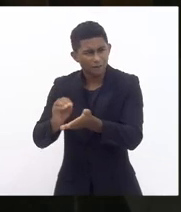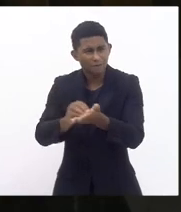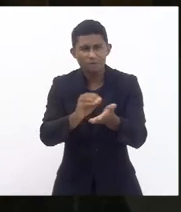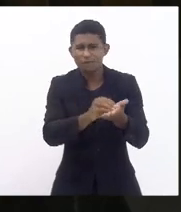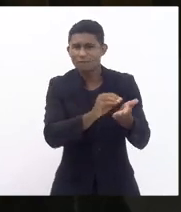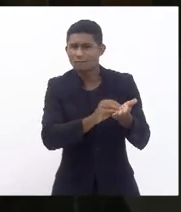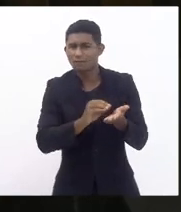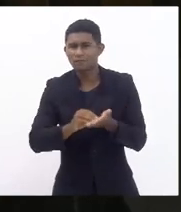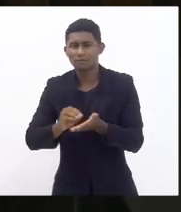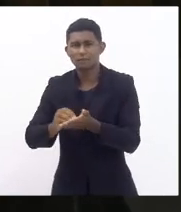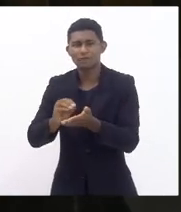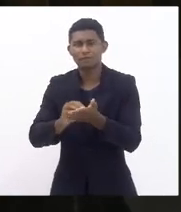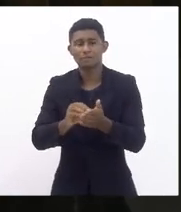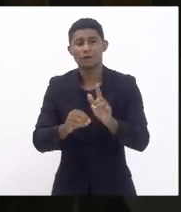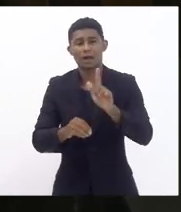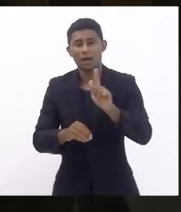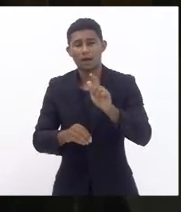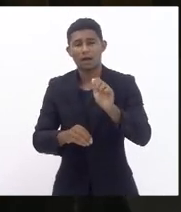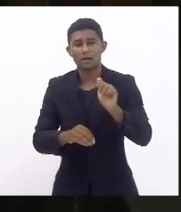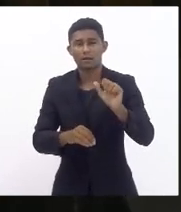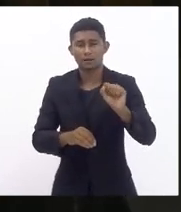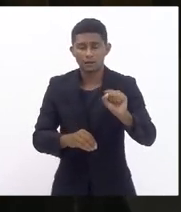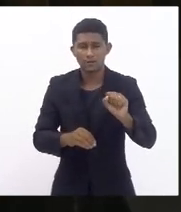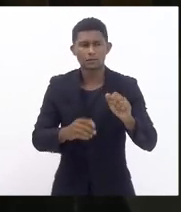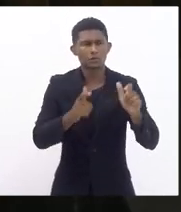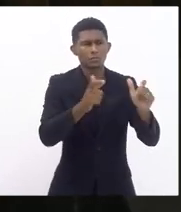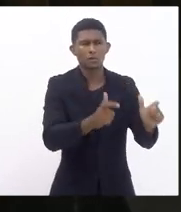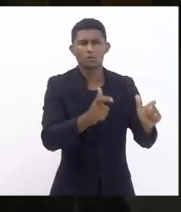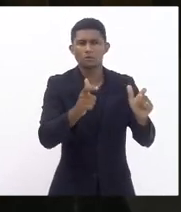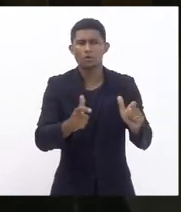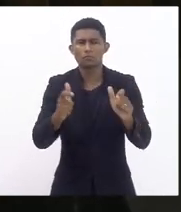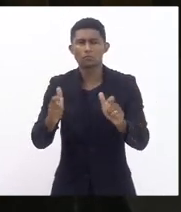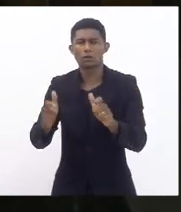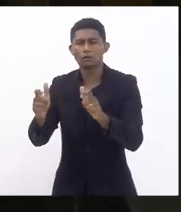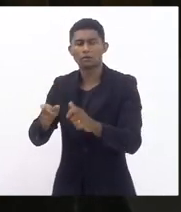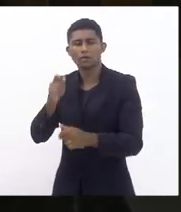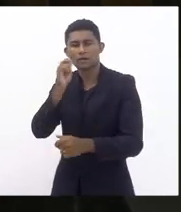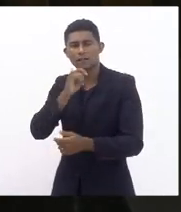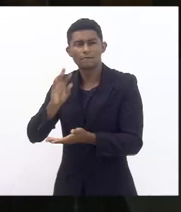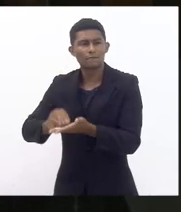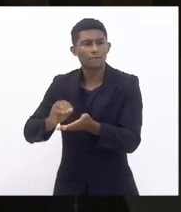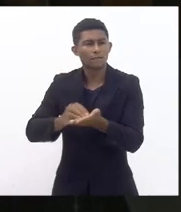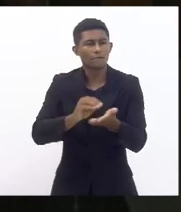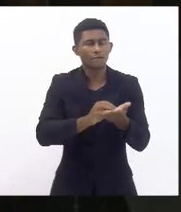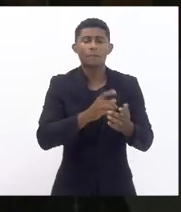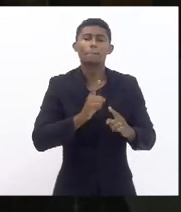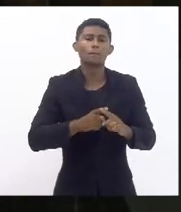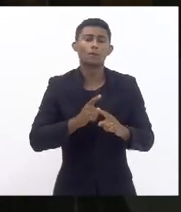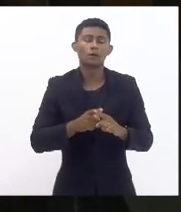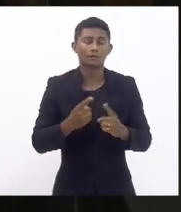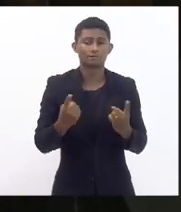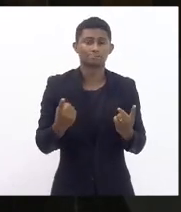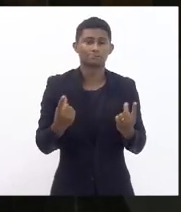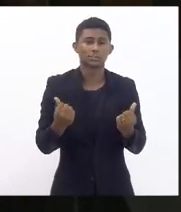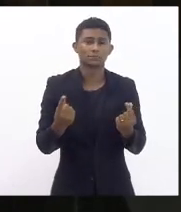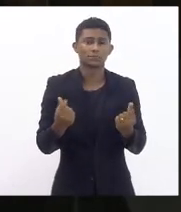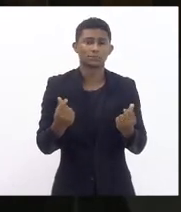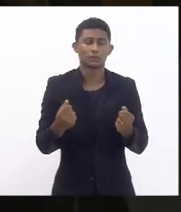de gás nos mais variados campos, porque o preço é um absurdo.